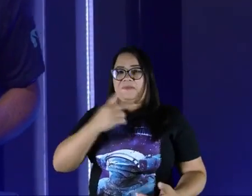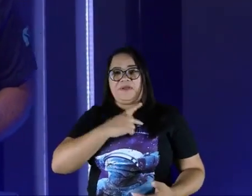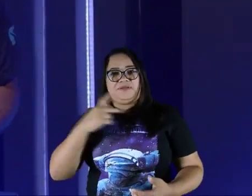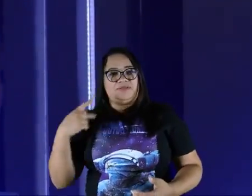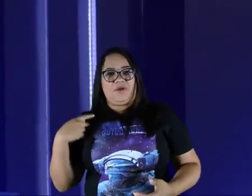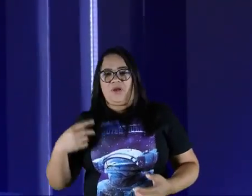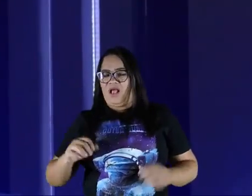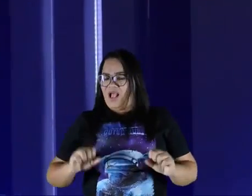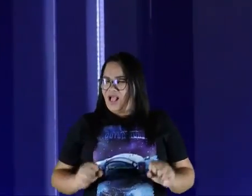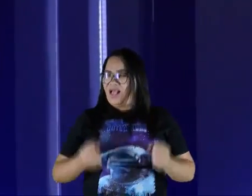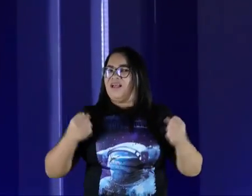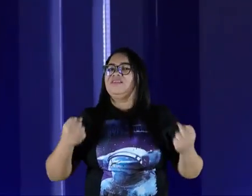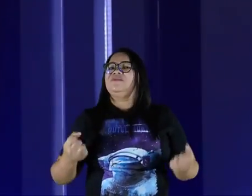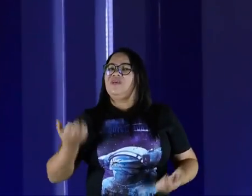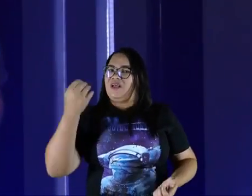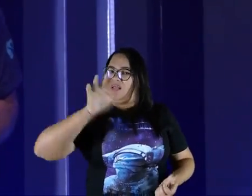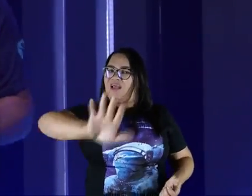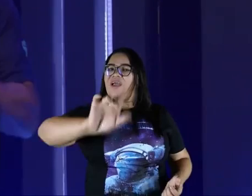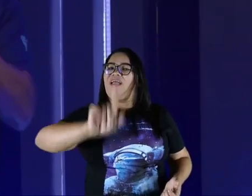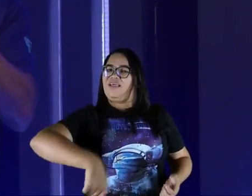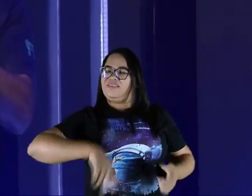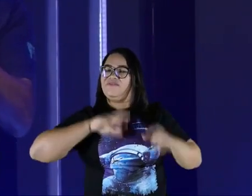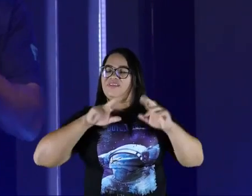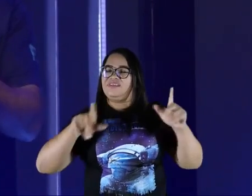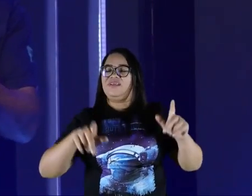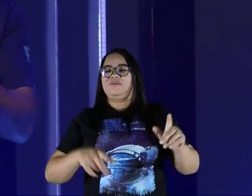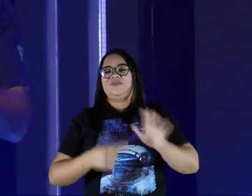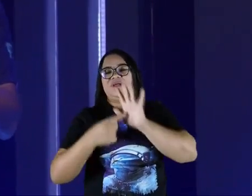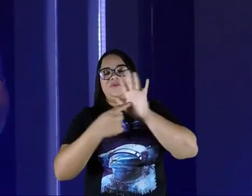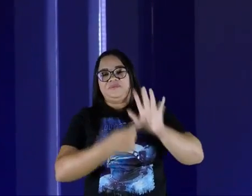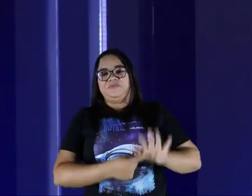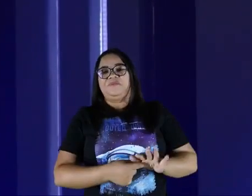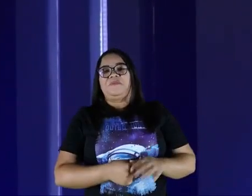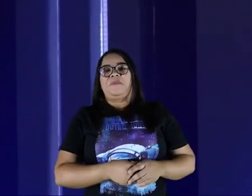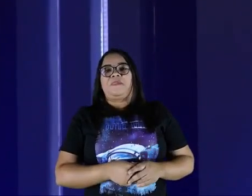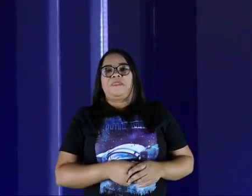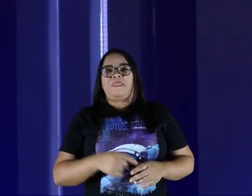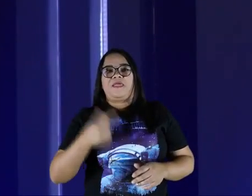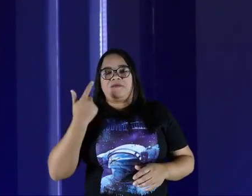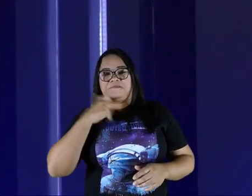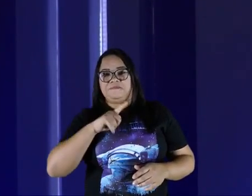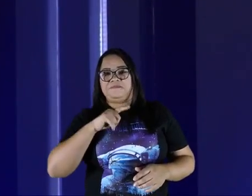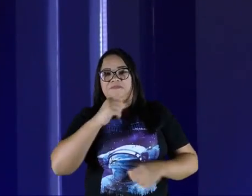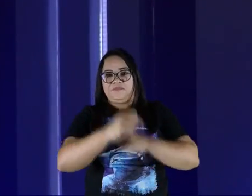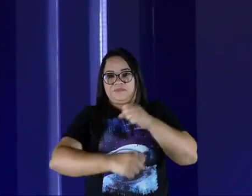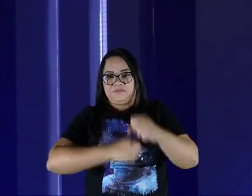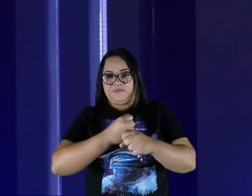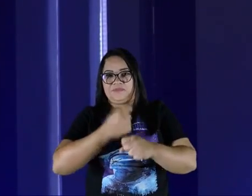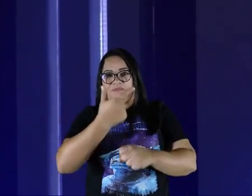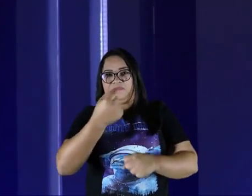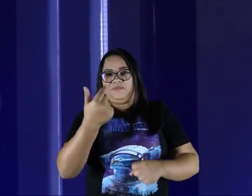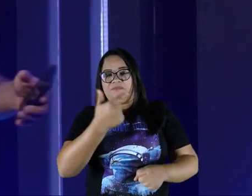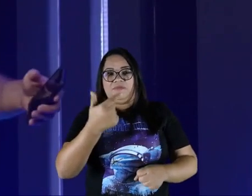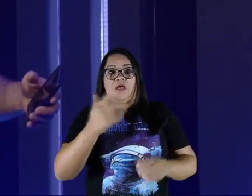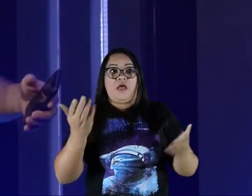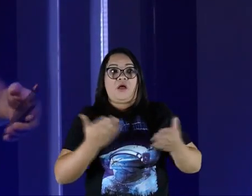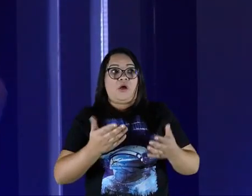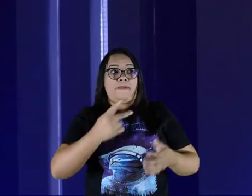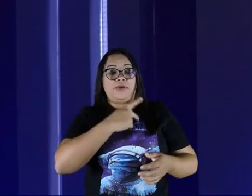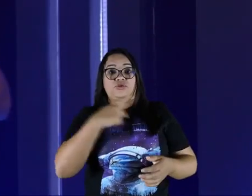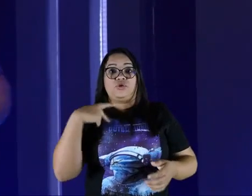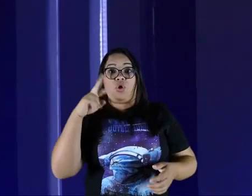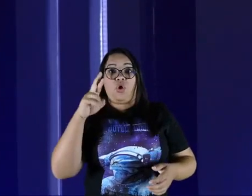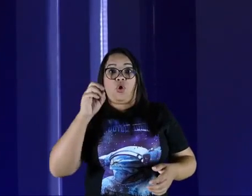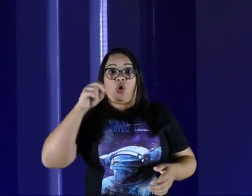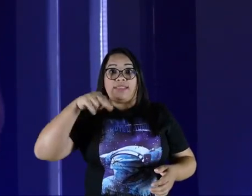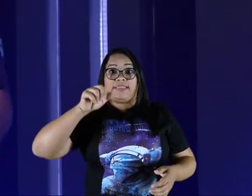que disposição. Caleb faz a diferença e vai ser realmente tremendaço o ano que vem. Vamos chamar o pastor Ronaldo para que nos conte um pouquinho